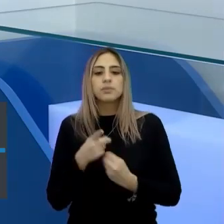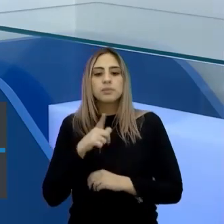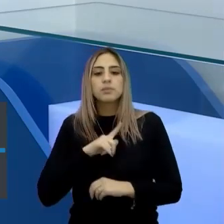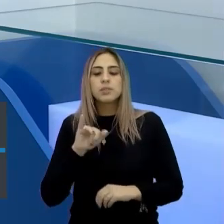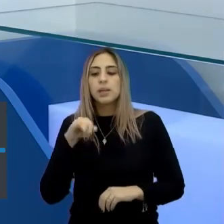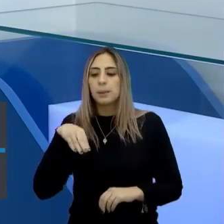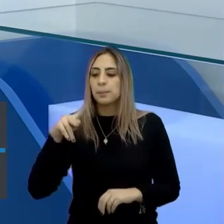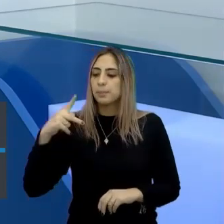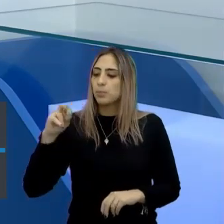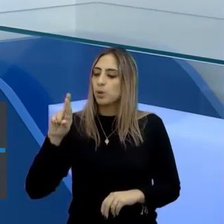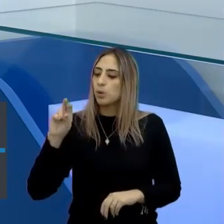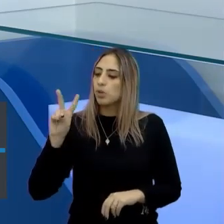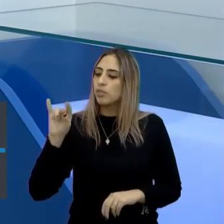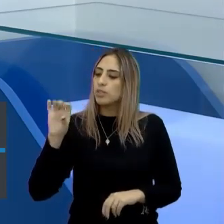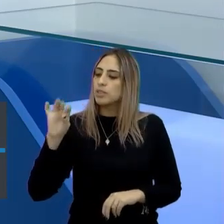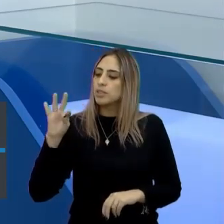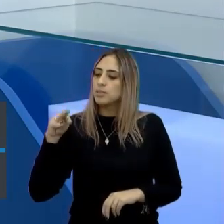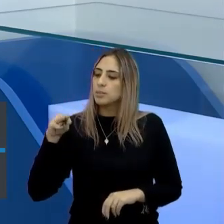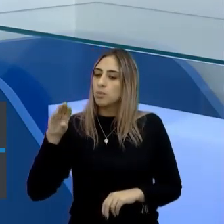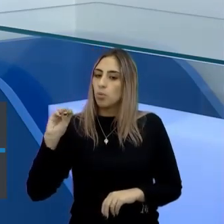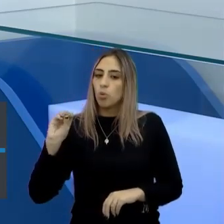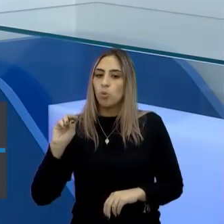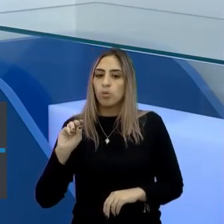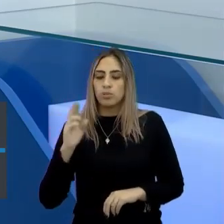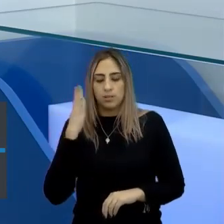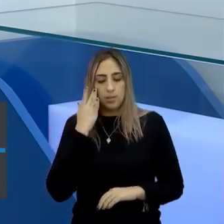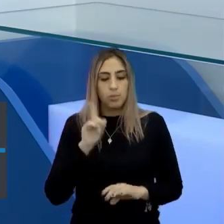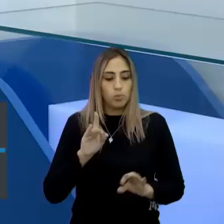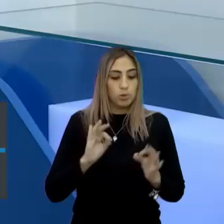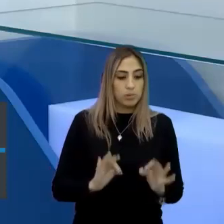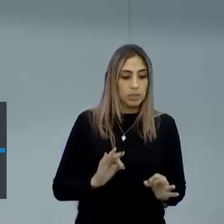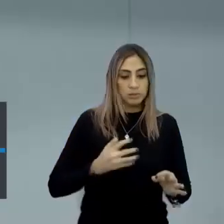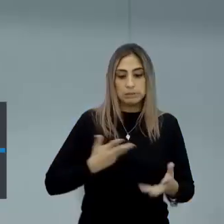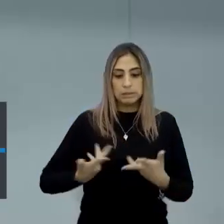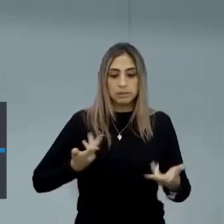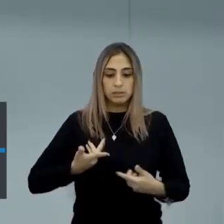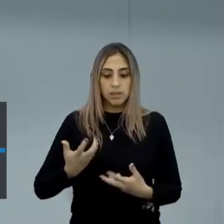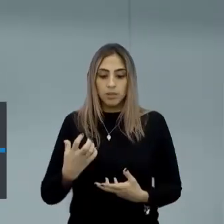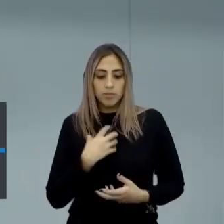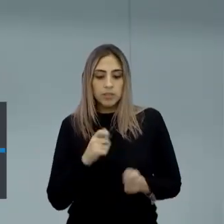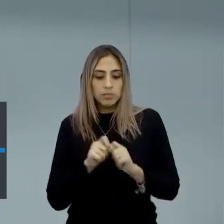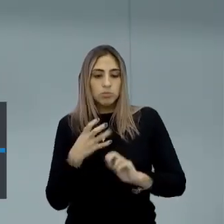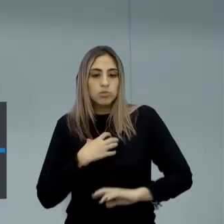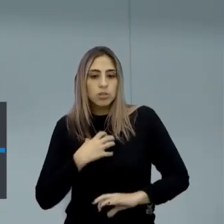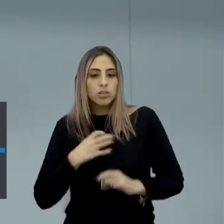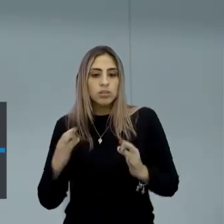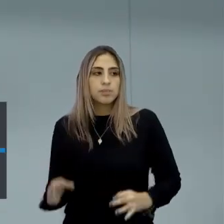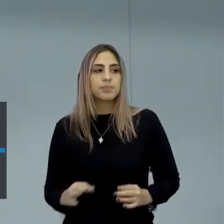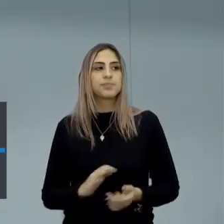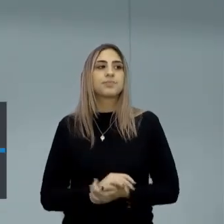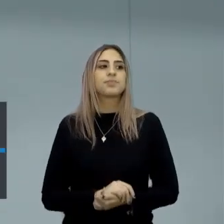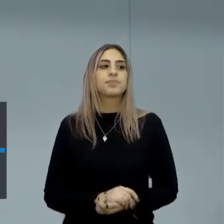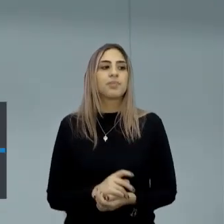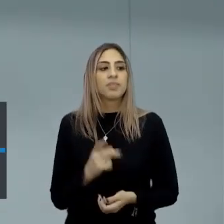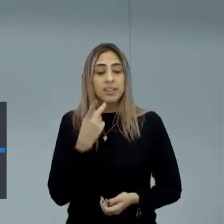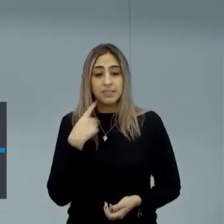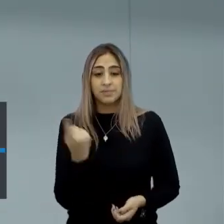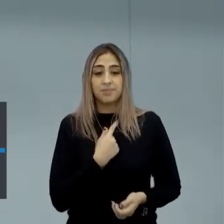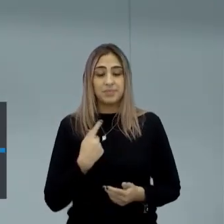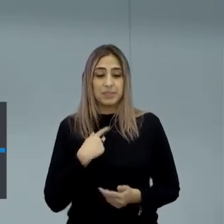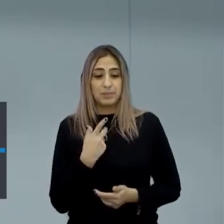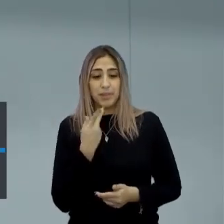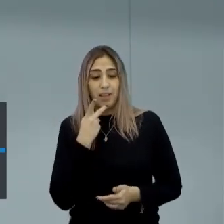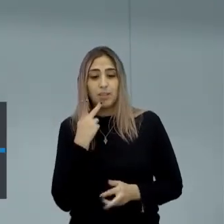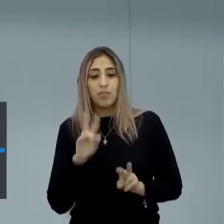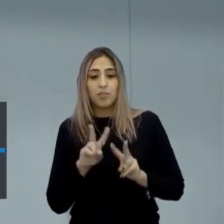né? Tem que ter um improviso. Então, não deu rápido, certo isso daqui. Né? Olha, a gente está levantando talvez hipóteses aqui, né?